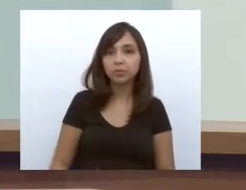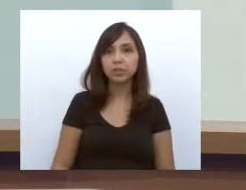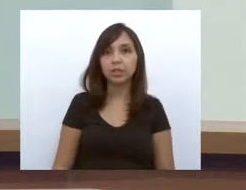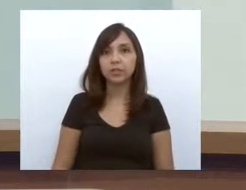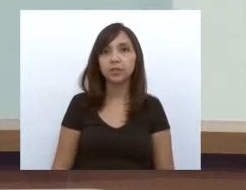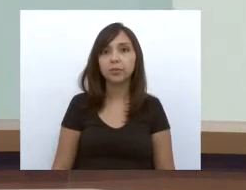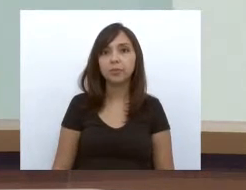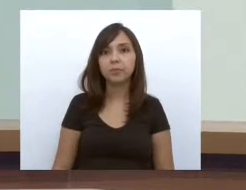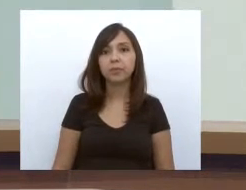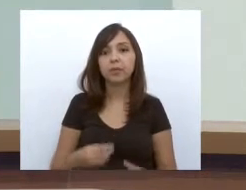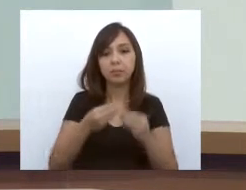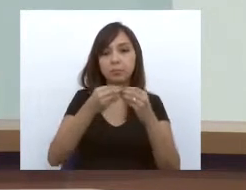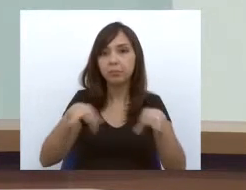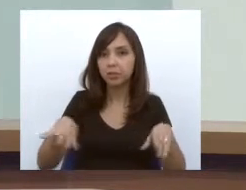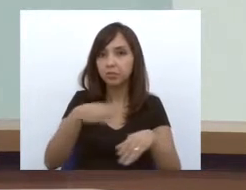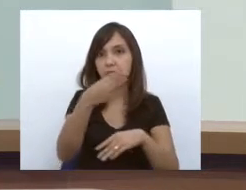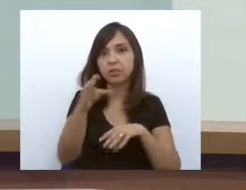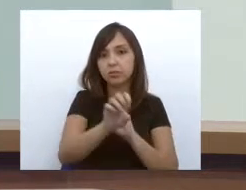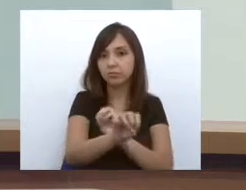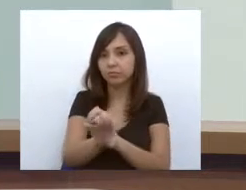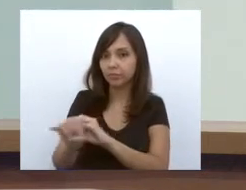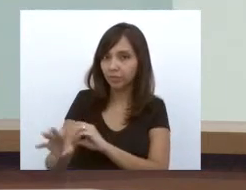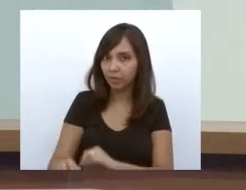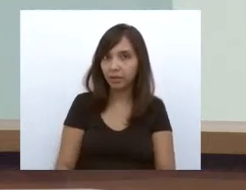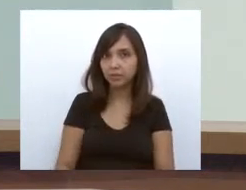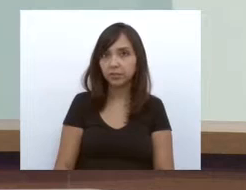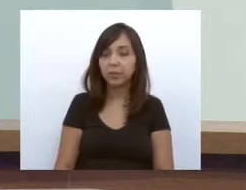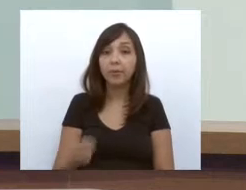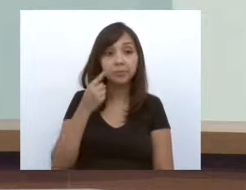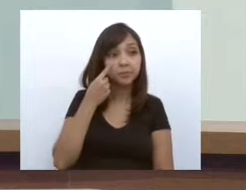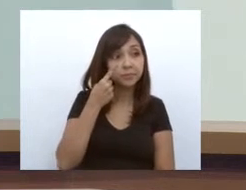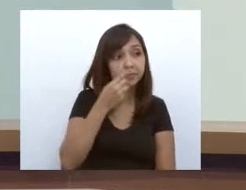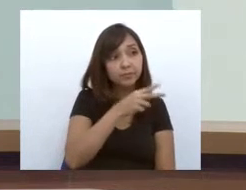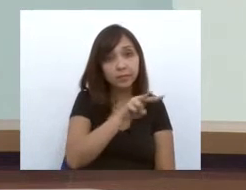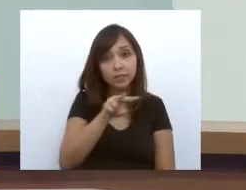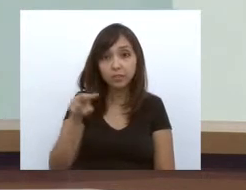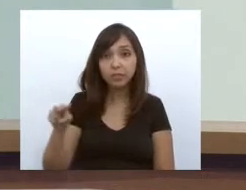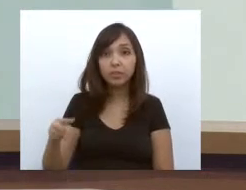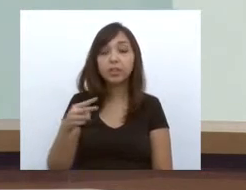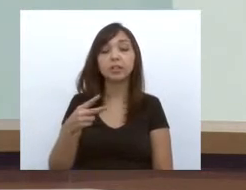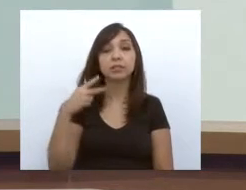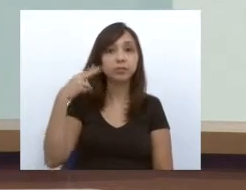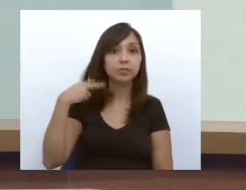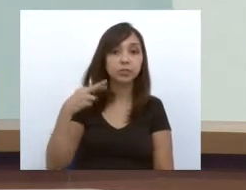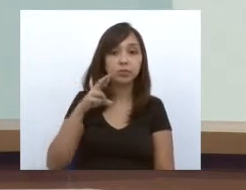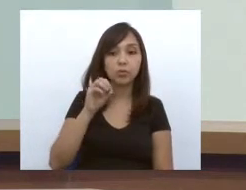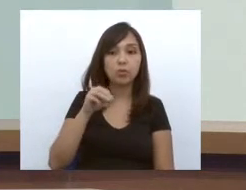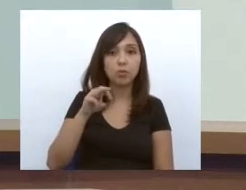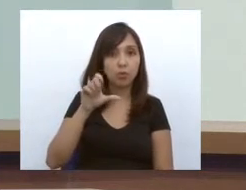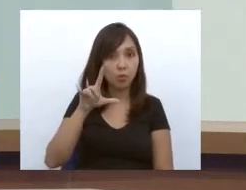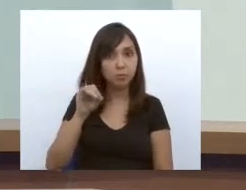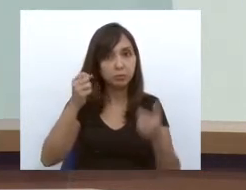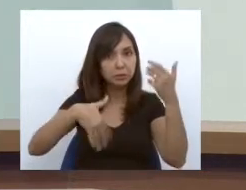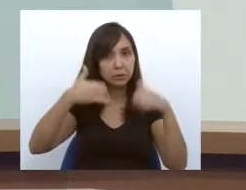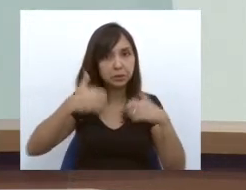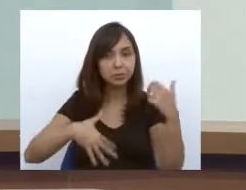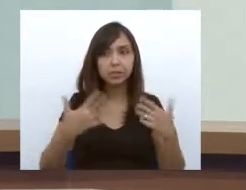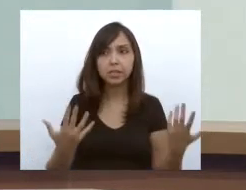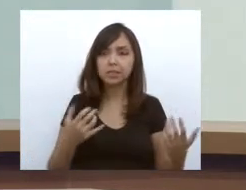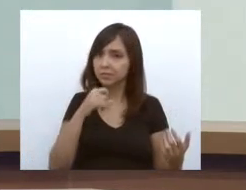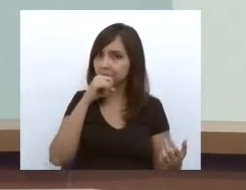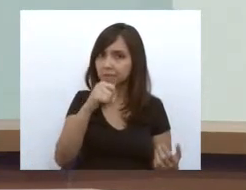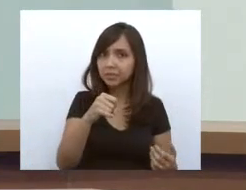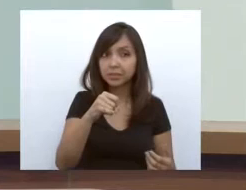para prejudicar a educação. E vendo o vereador Rômulo fazer uso da palavra aqui na tribuna, se não